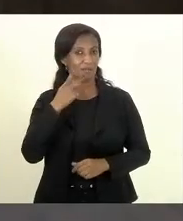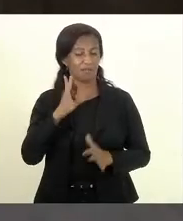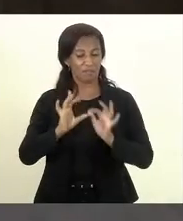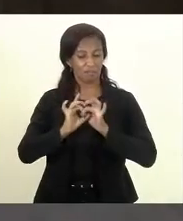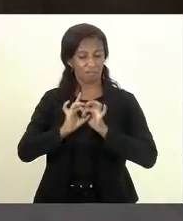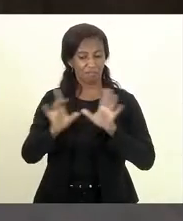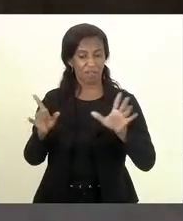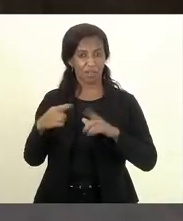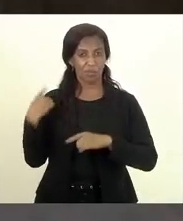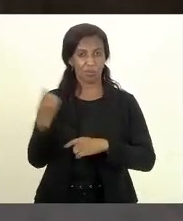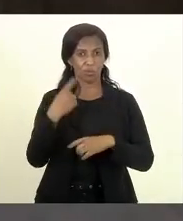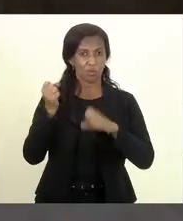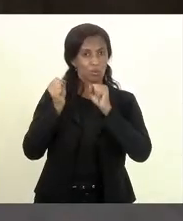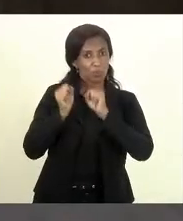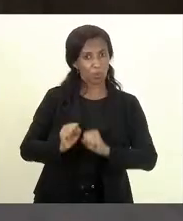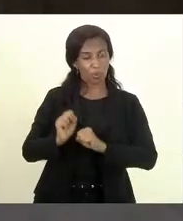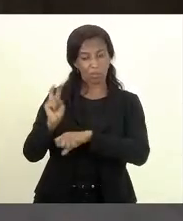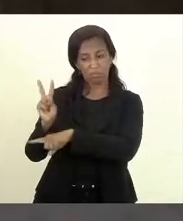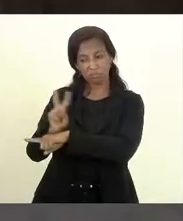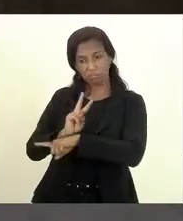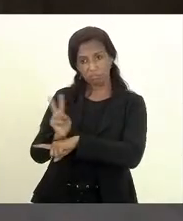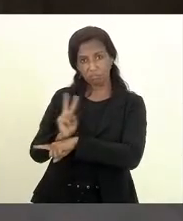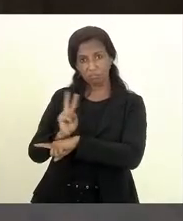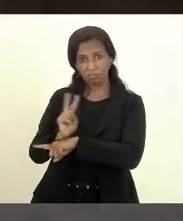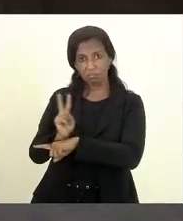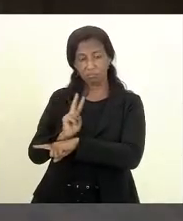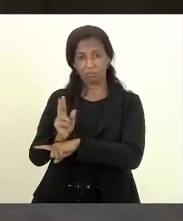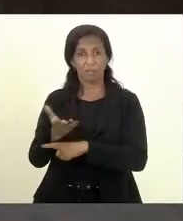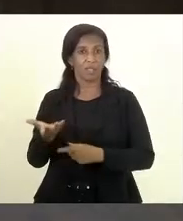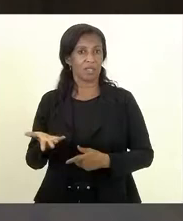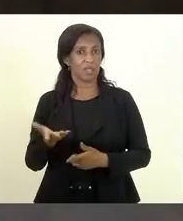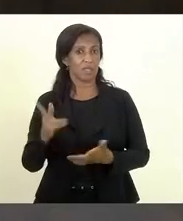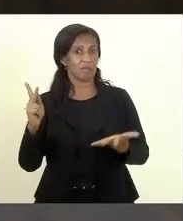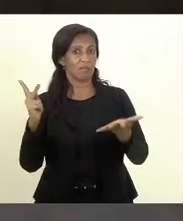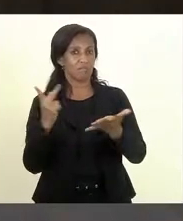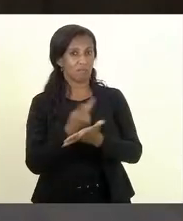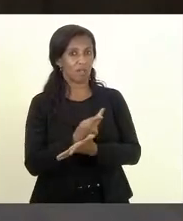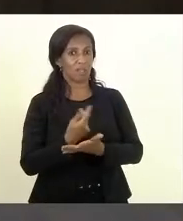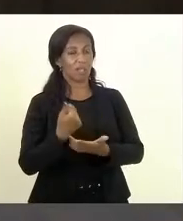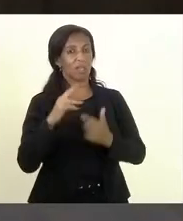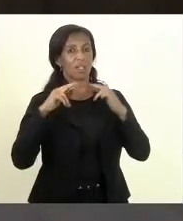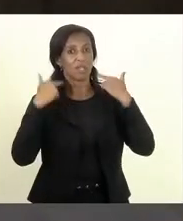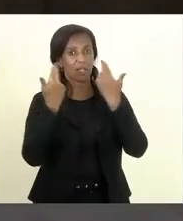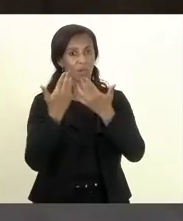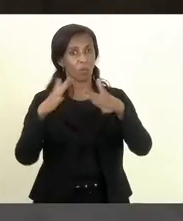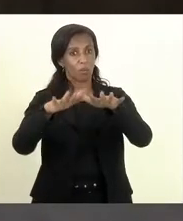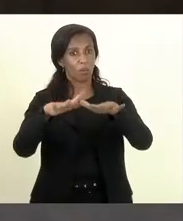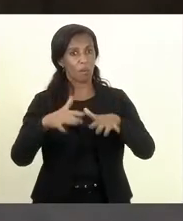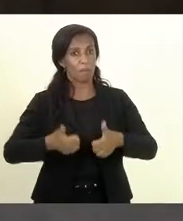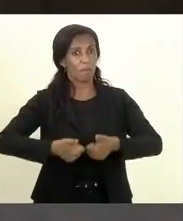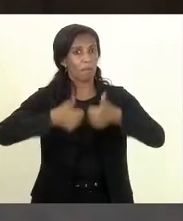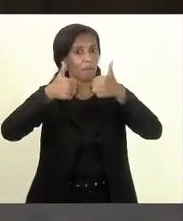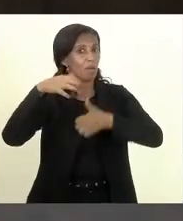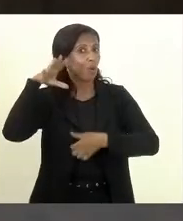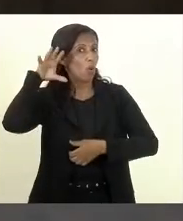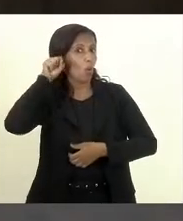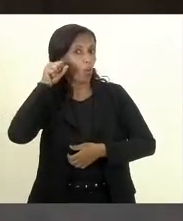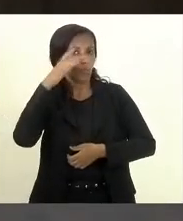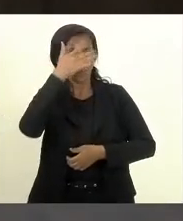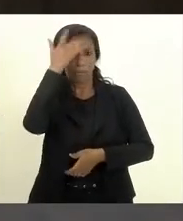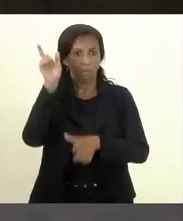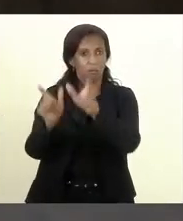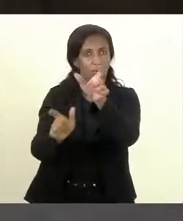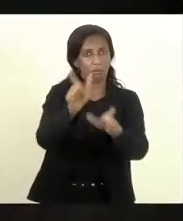dos nossos poderes de fiscalização, em apenas a realização de audiência pública para melhor ouvir a comunidade.